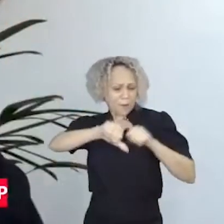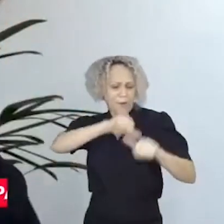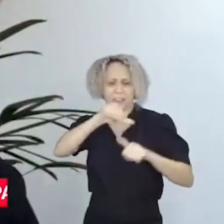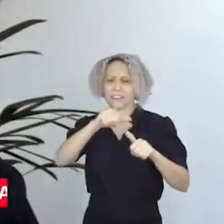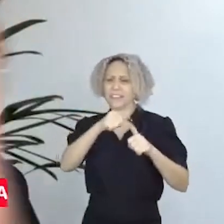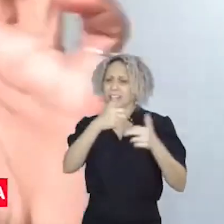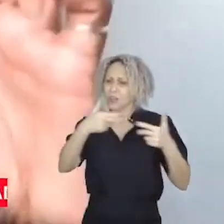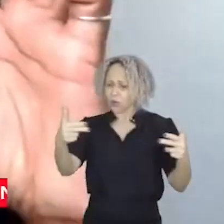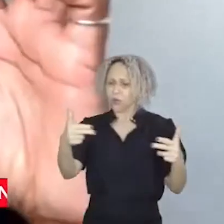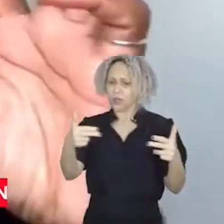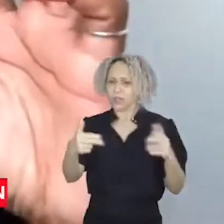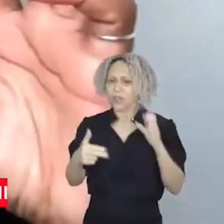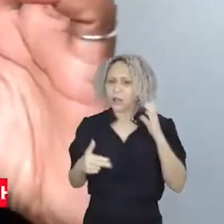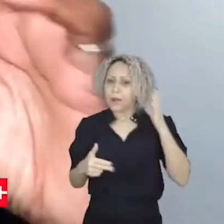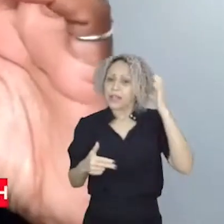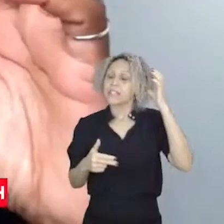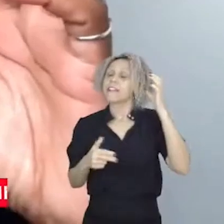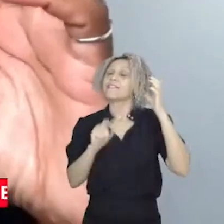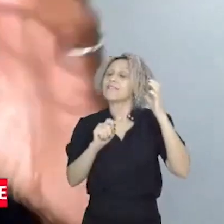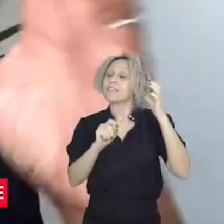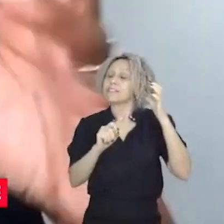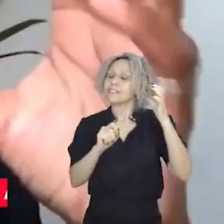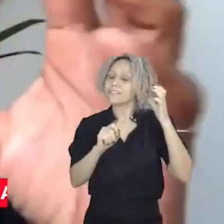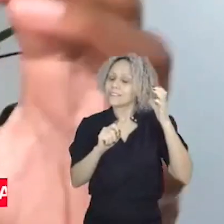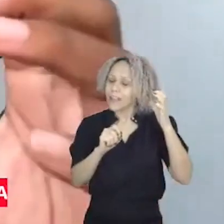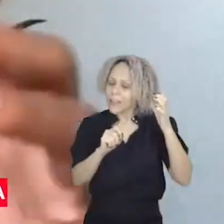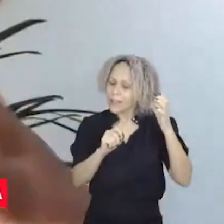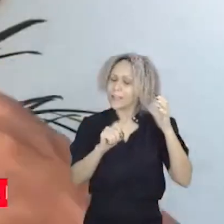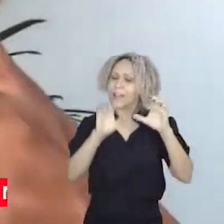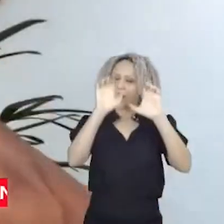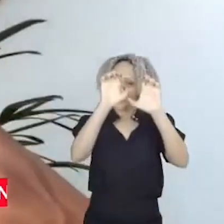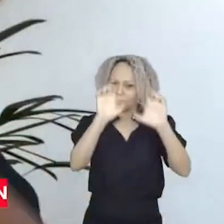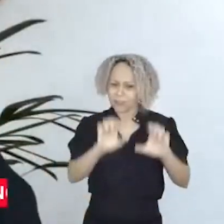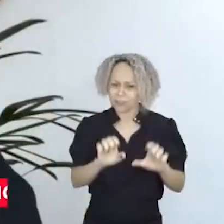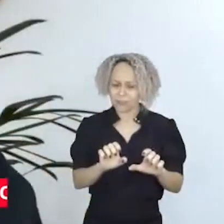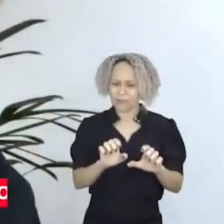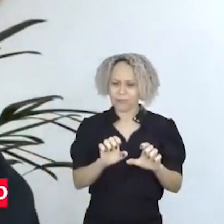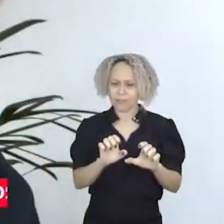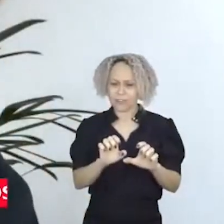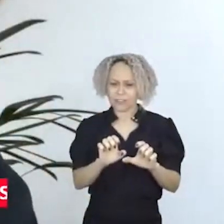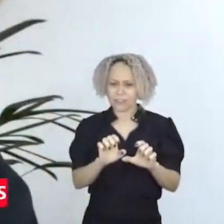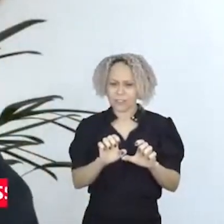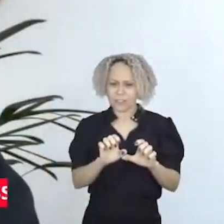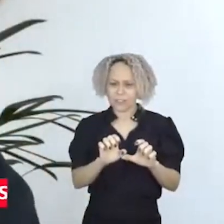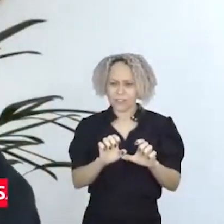quo, uma estrutura que é muito engessada. Então, ela